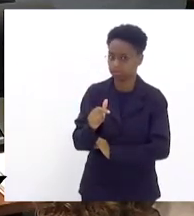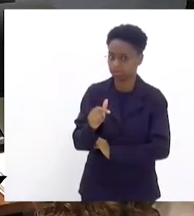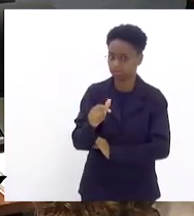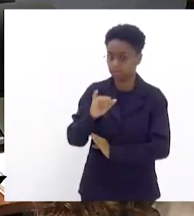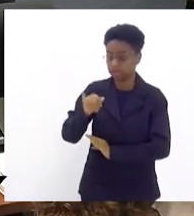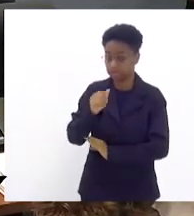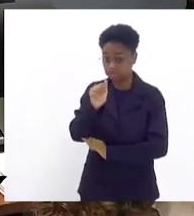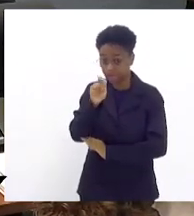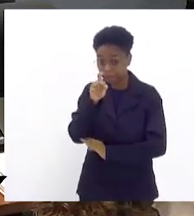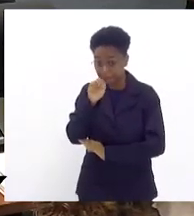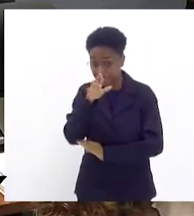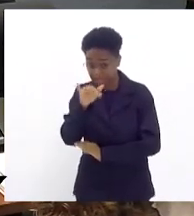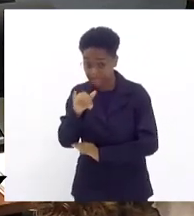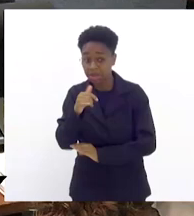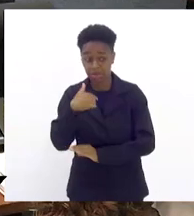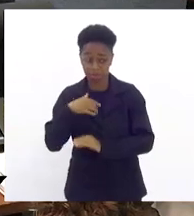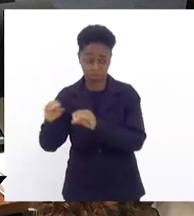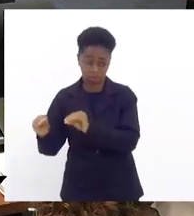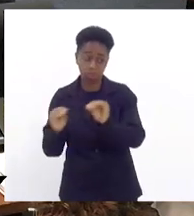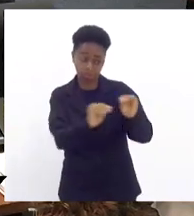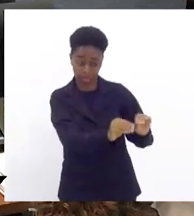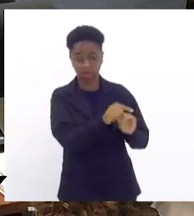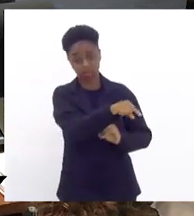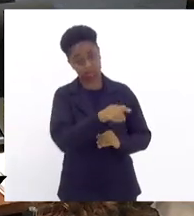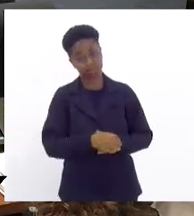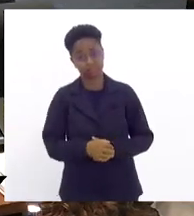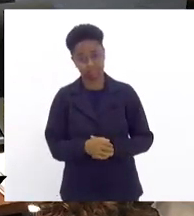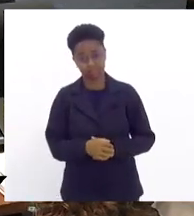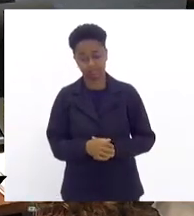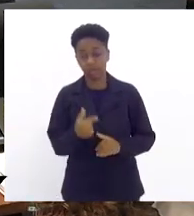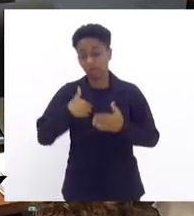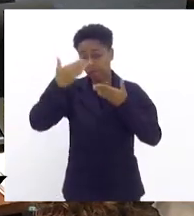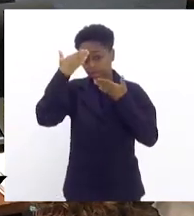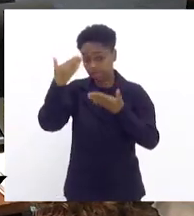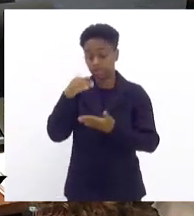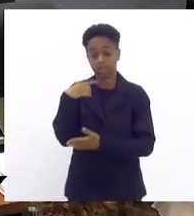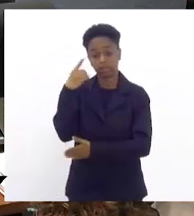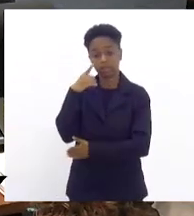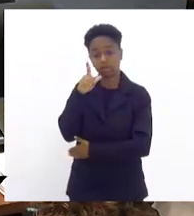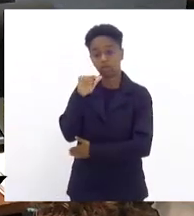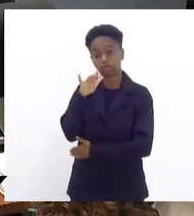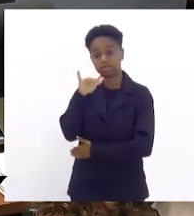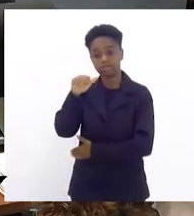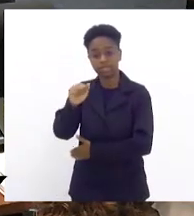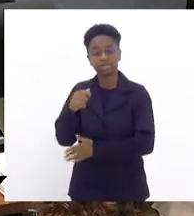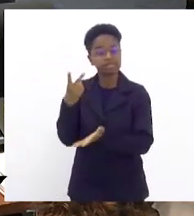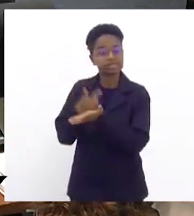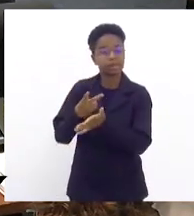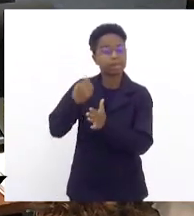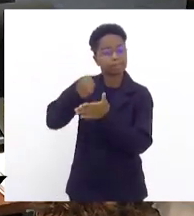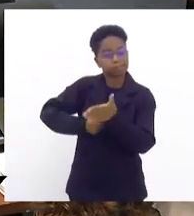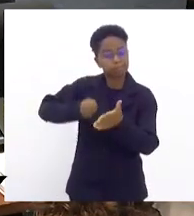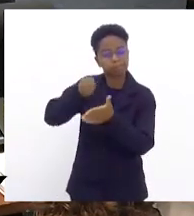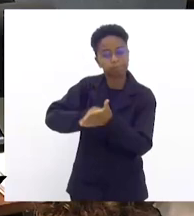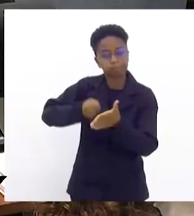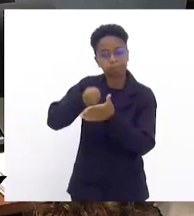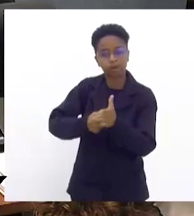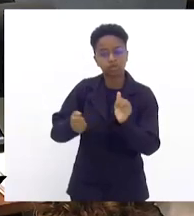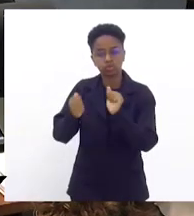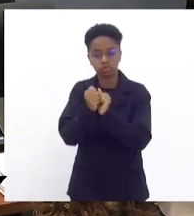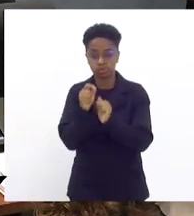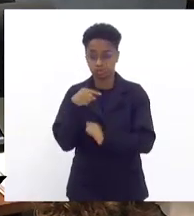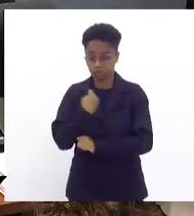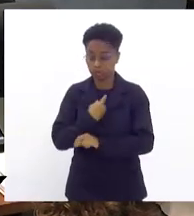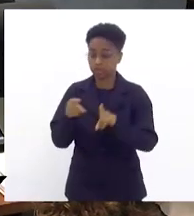Japeri? Então a gente vai se mudar para Japeri. Agradecer a deputada Lucinha por sempre estar brigando com a gente. Agradecer mais uma